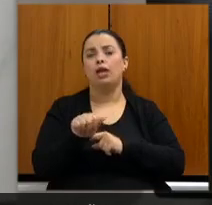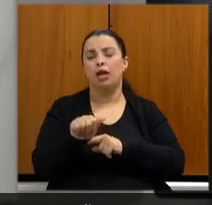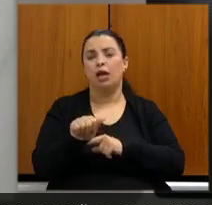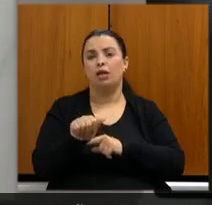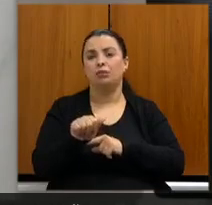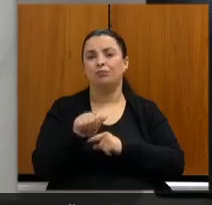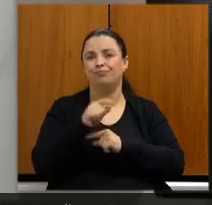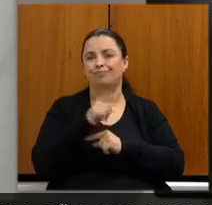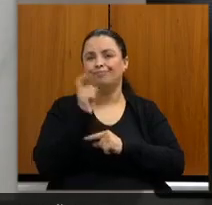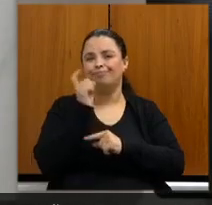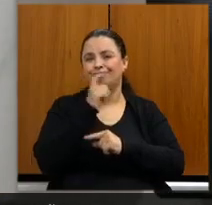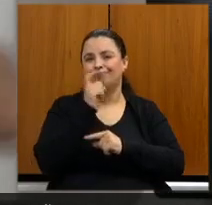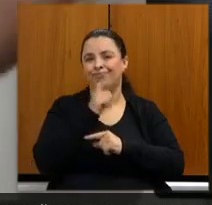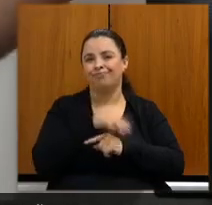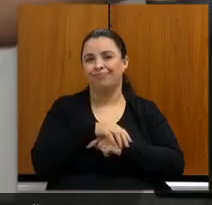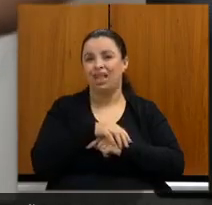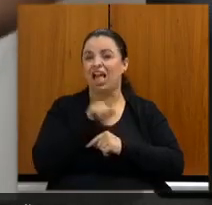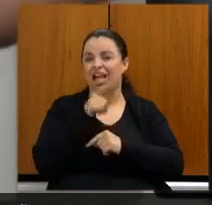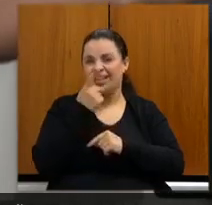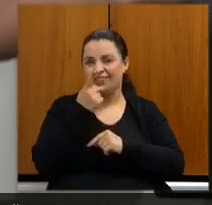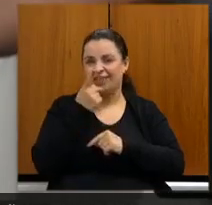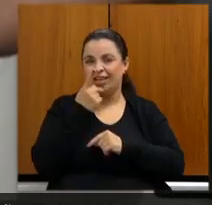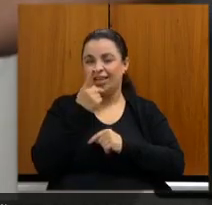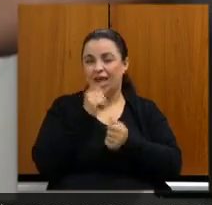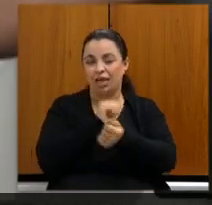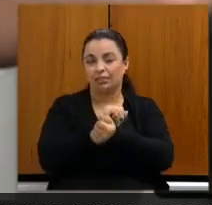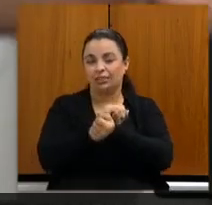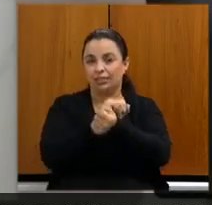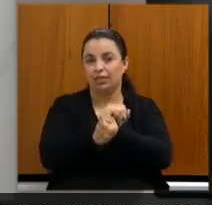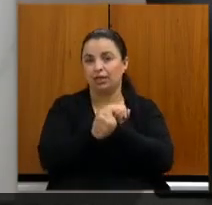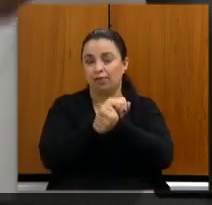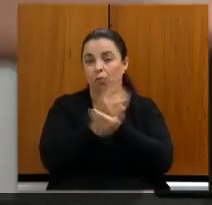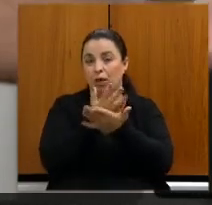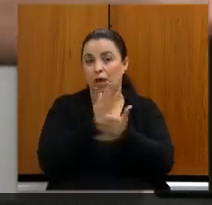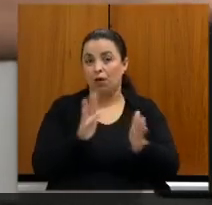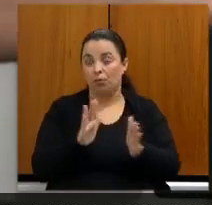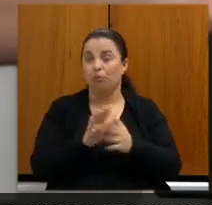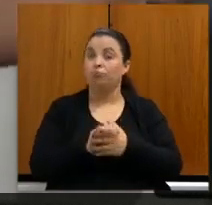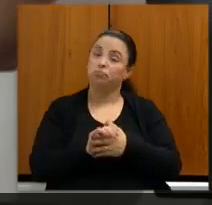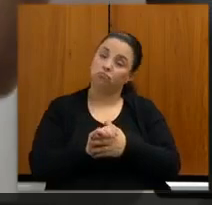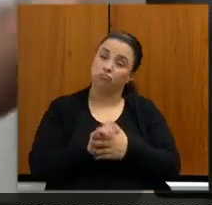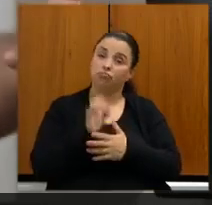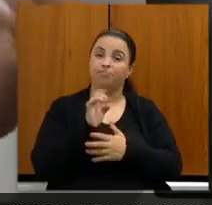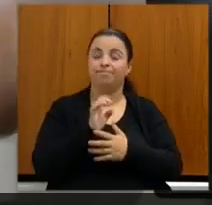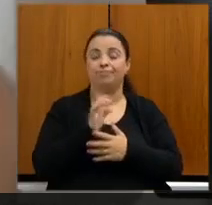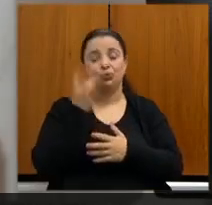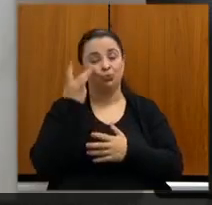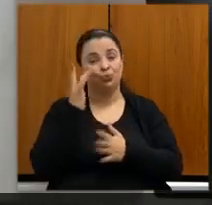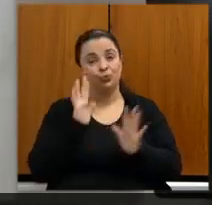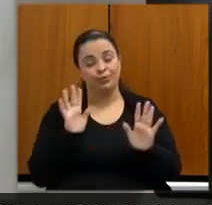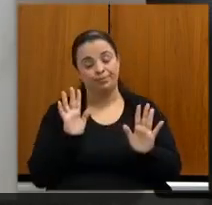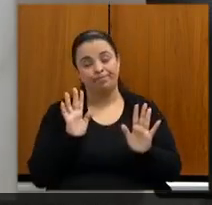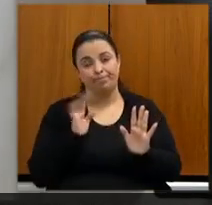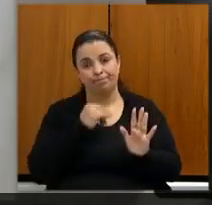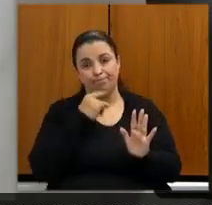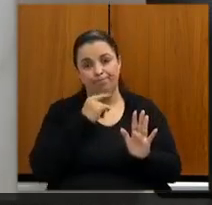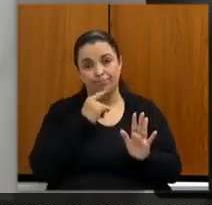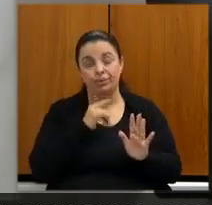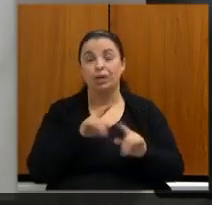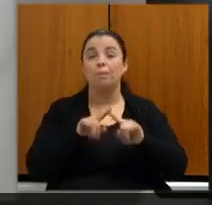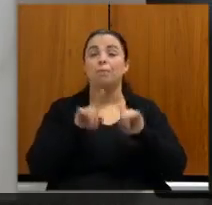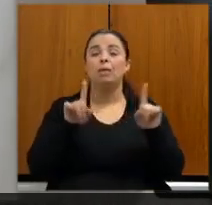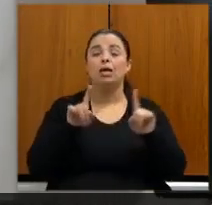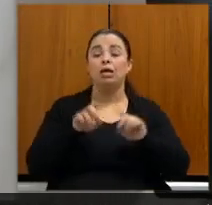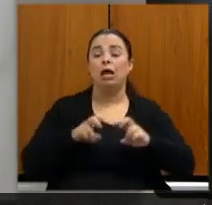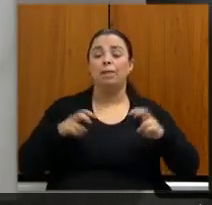país mas a mesa de negociação se tornou necessária e nós